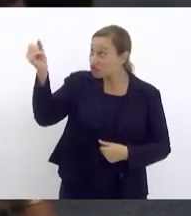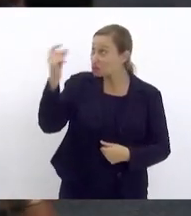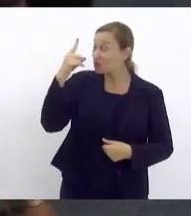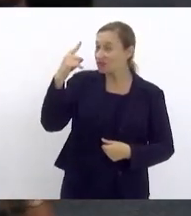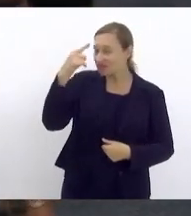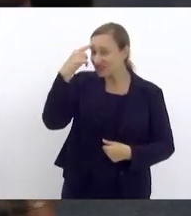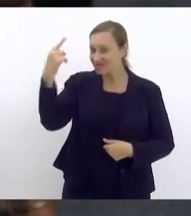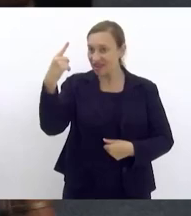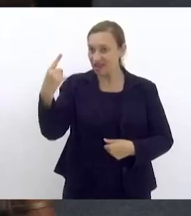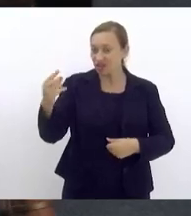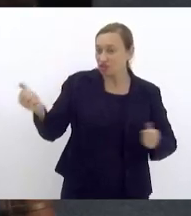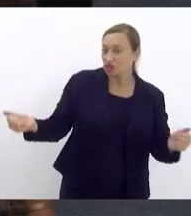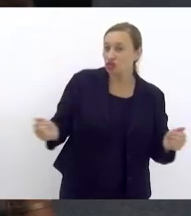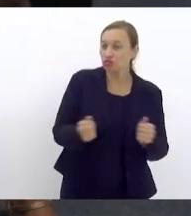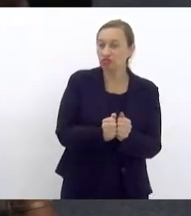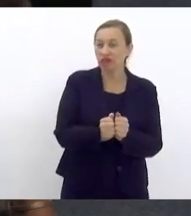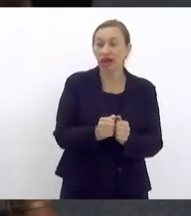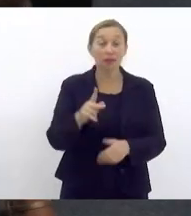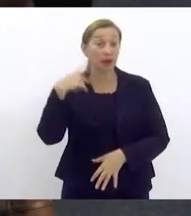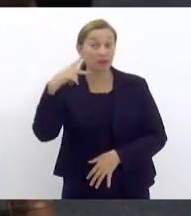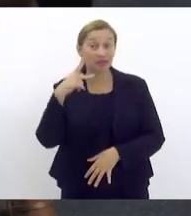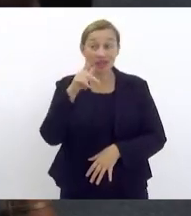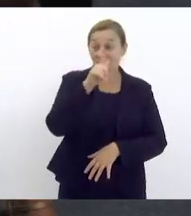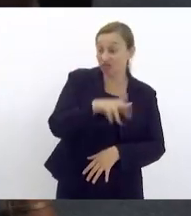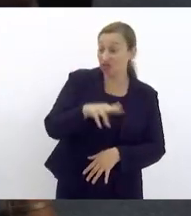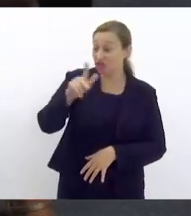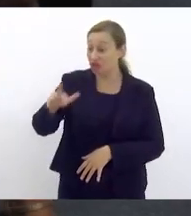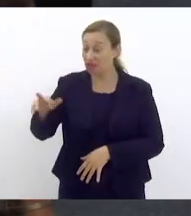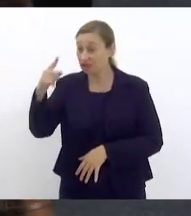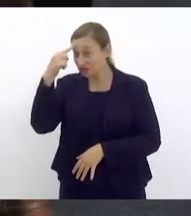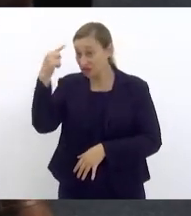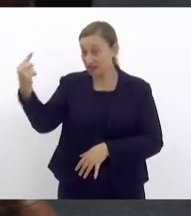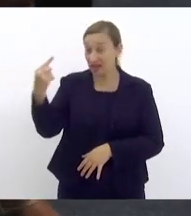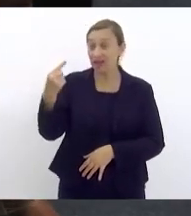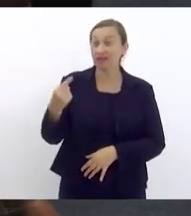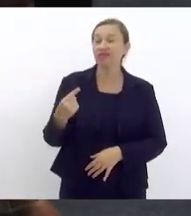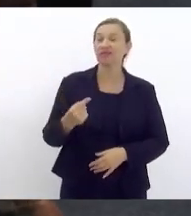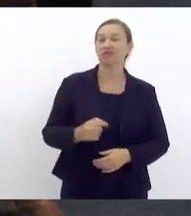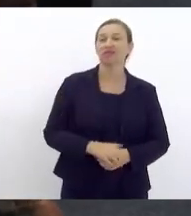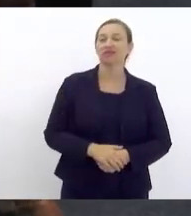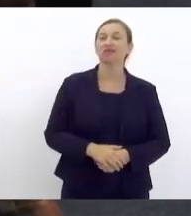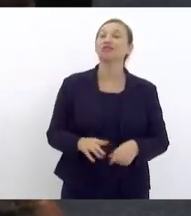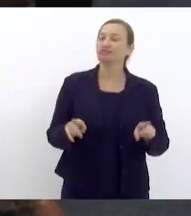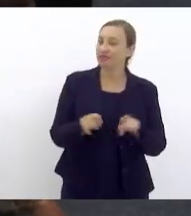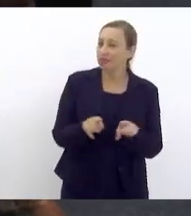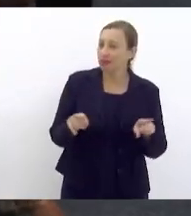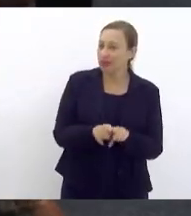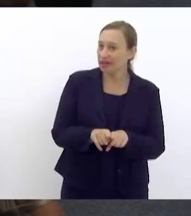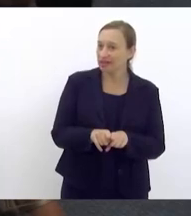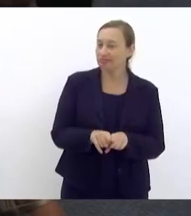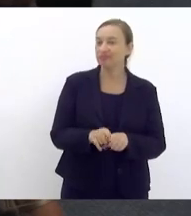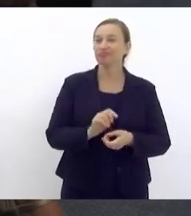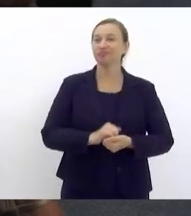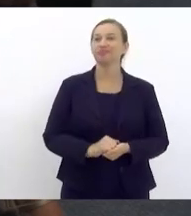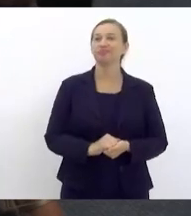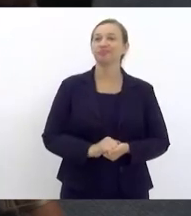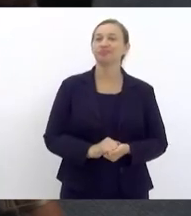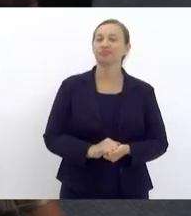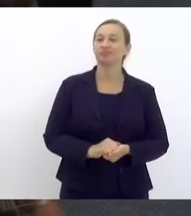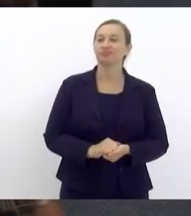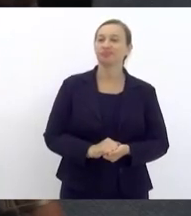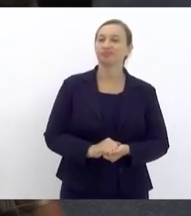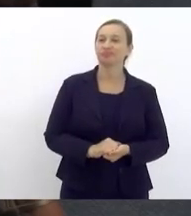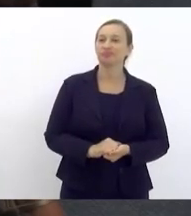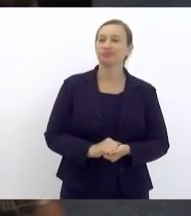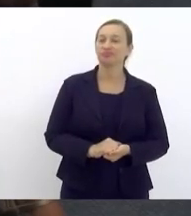nossa ideia de juntar parlamentares com ideias diferentes para um projeto comum e hoje também participamos dessa que vai ser